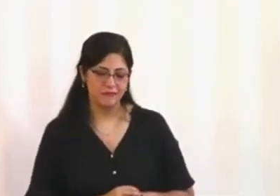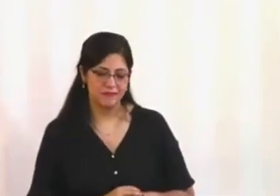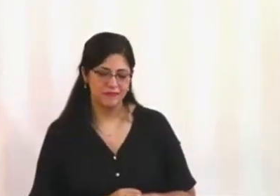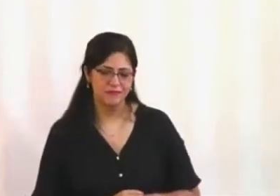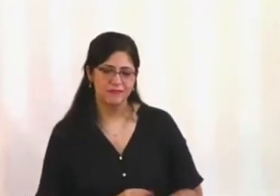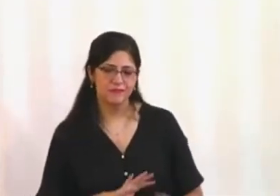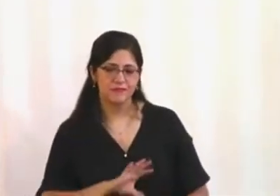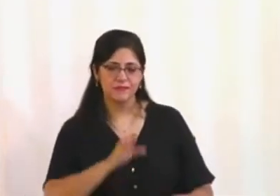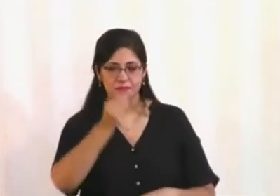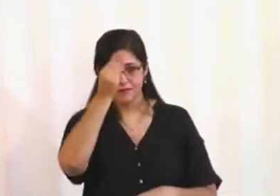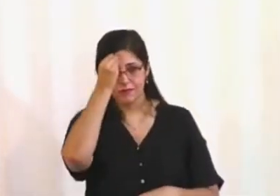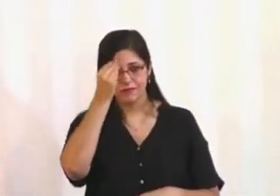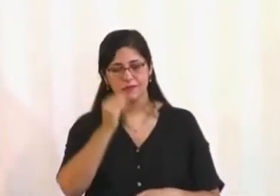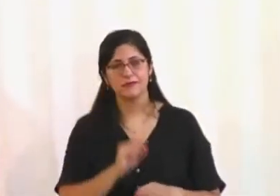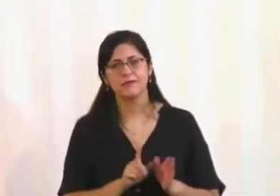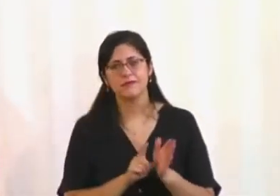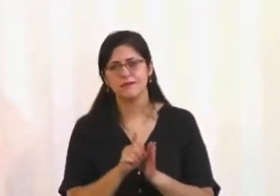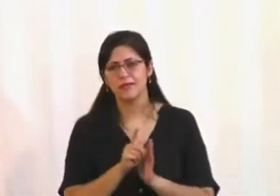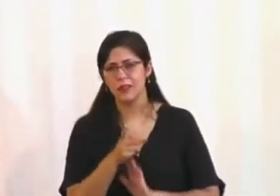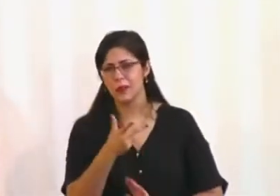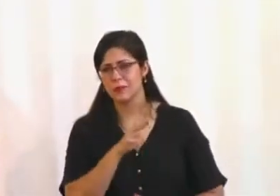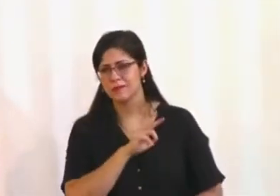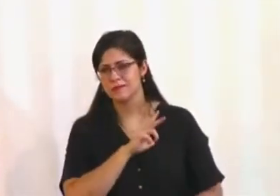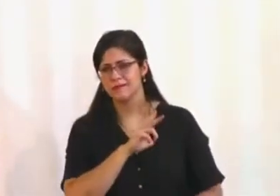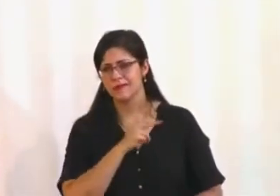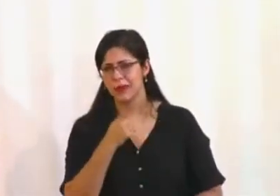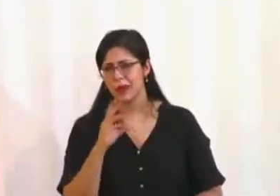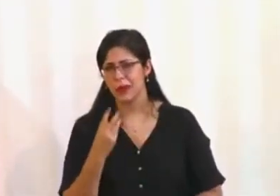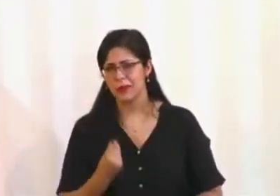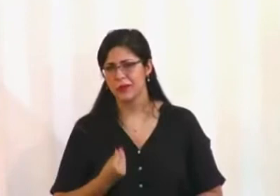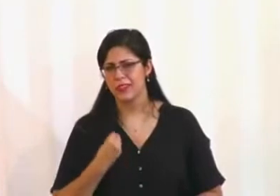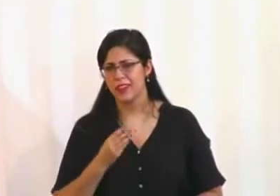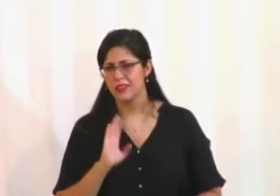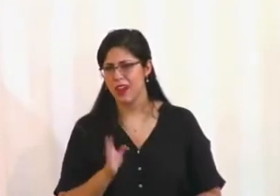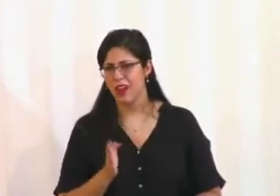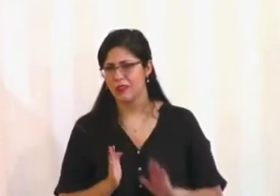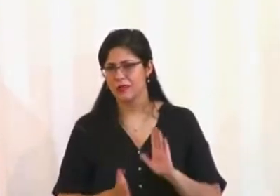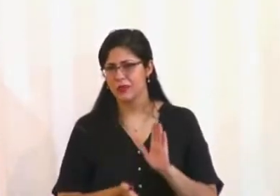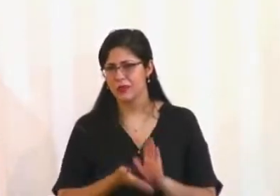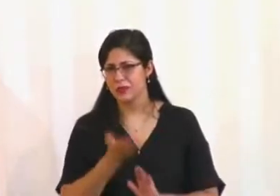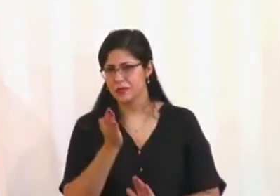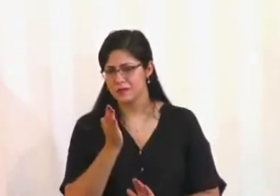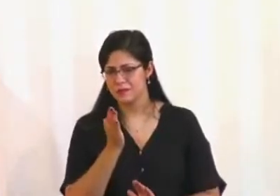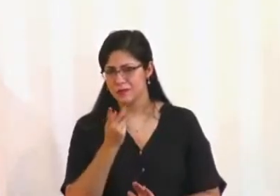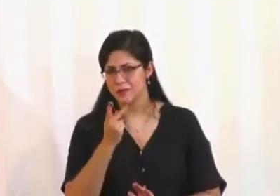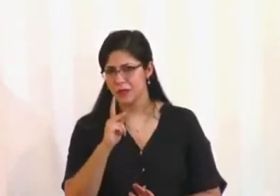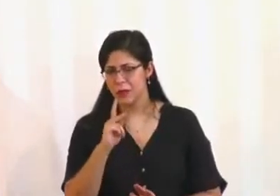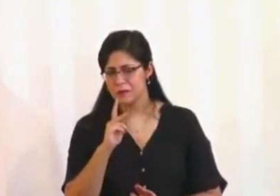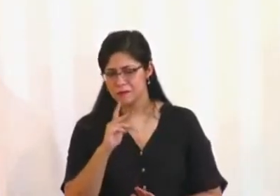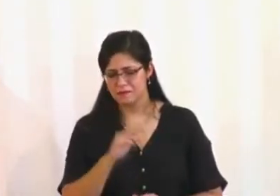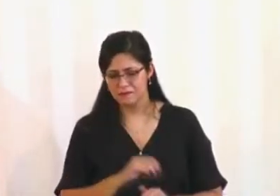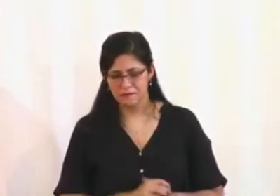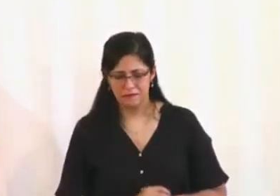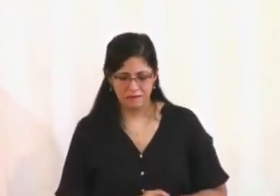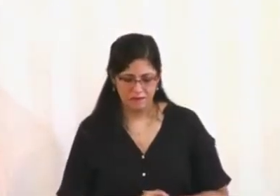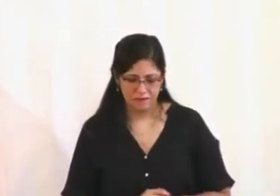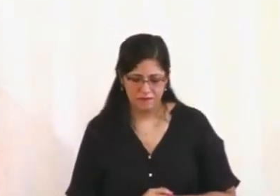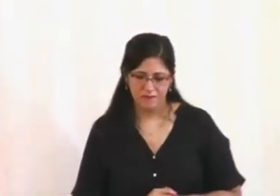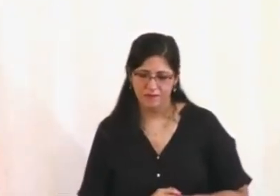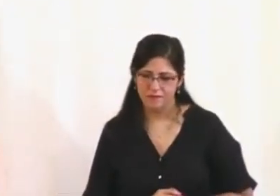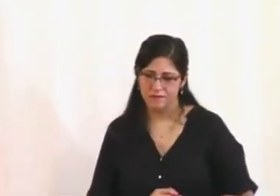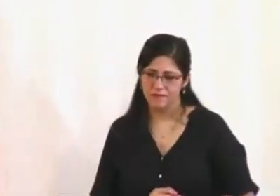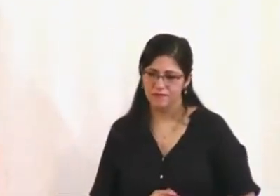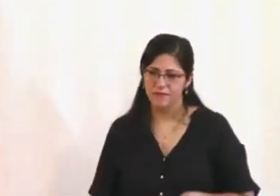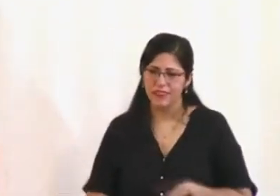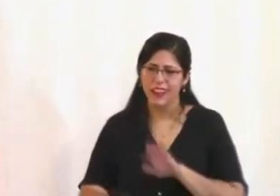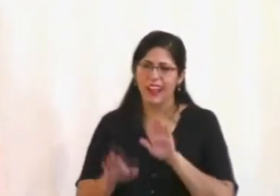Isso já aconteceu com você alguma vez na sua história? Em que você talvez depois de uma grande experiência com o Senhor, no momento em que